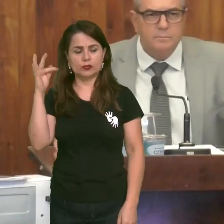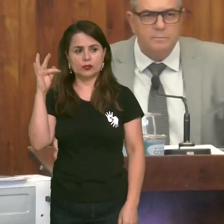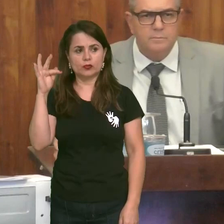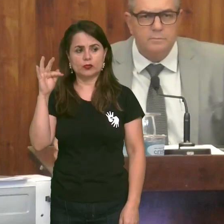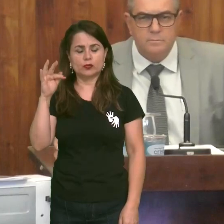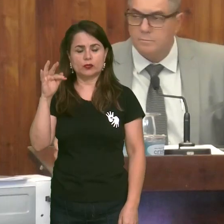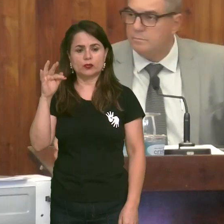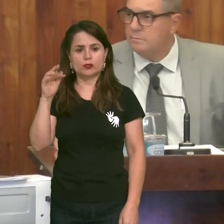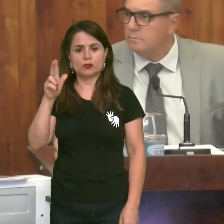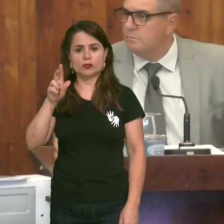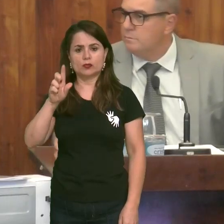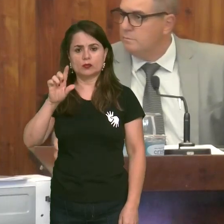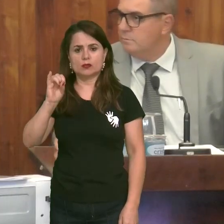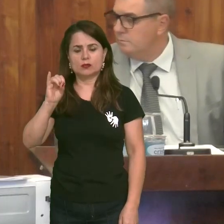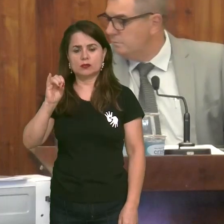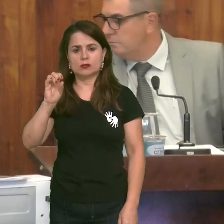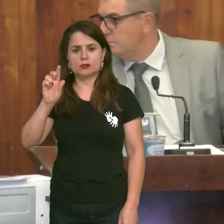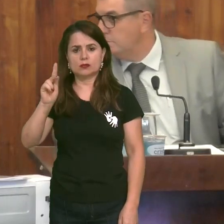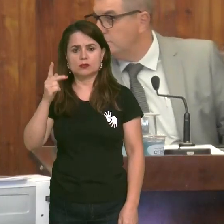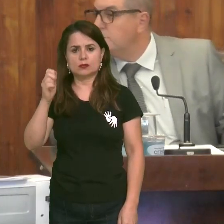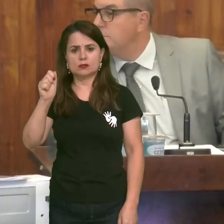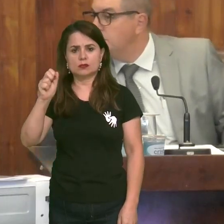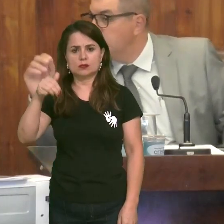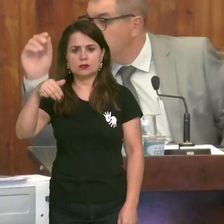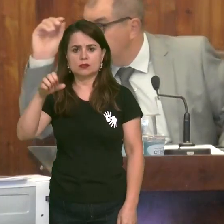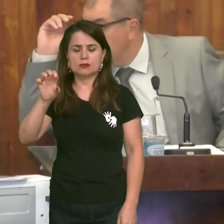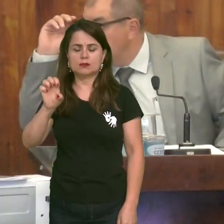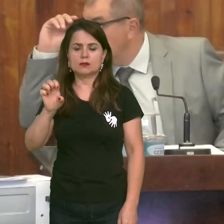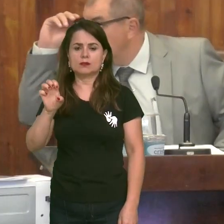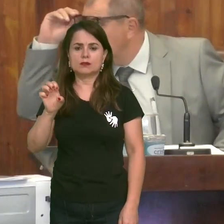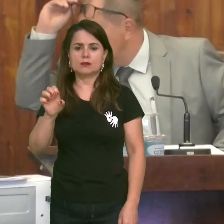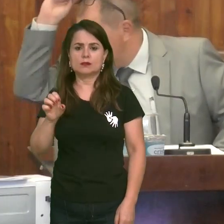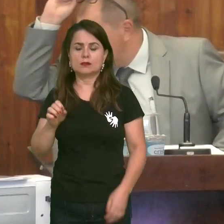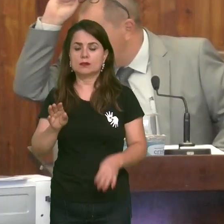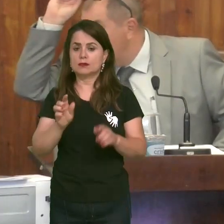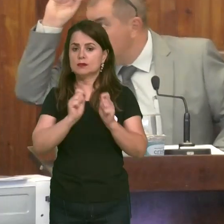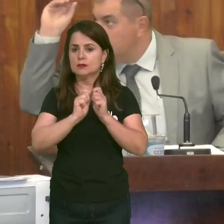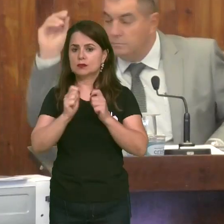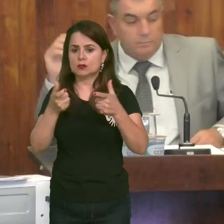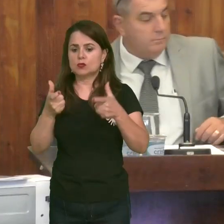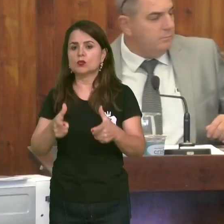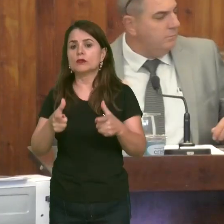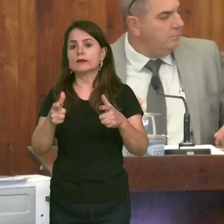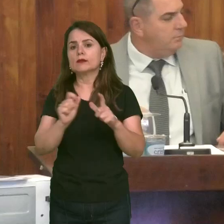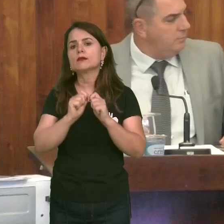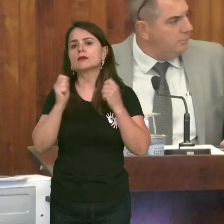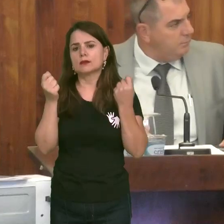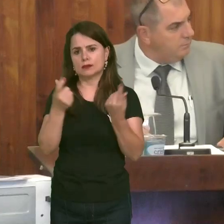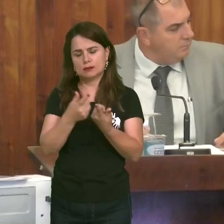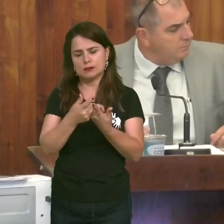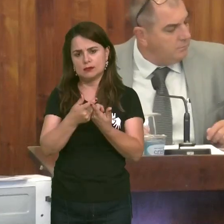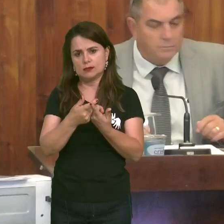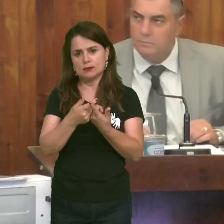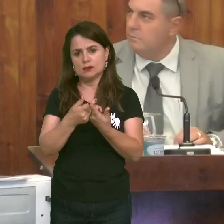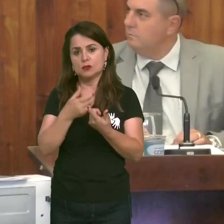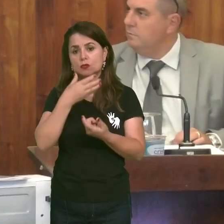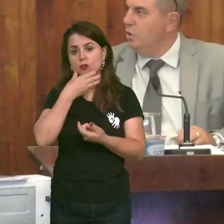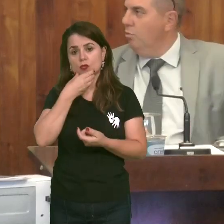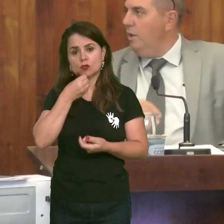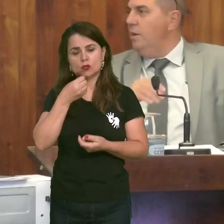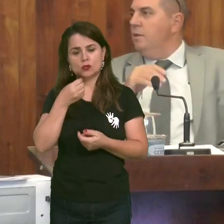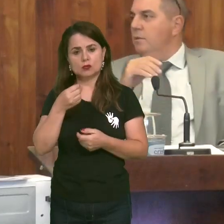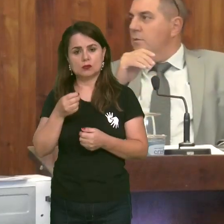Mussi e Assembleia Legislativa acompanhante o vereador Rogério